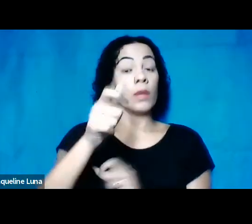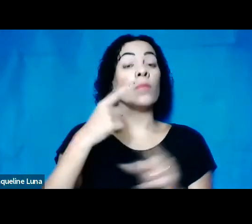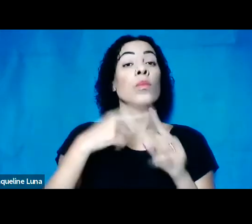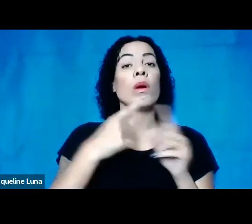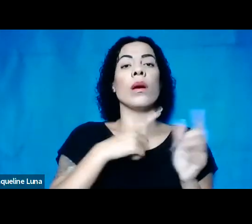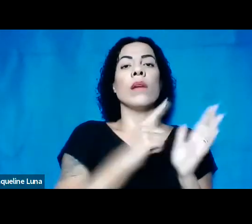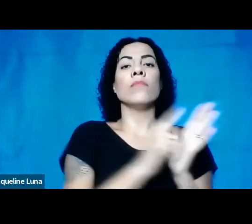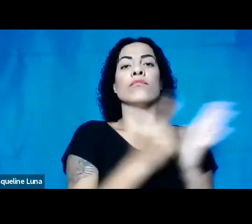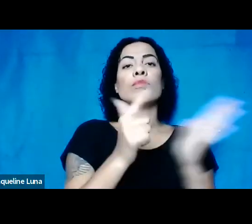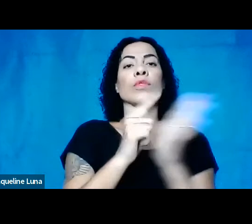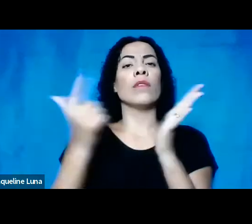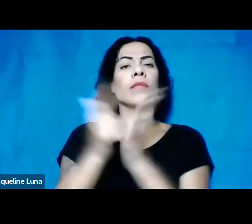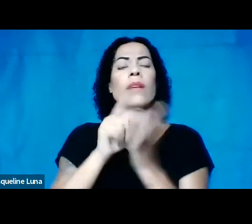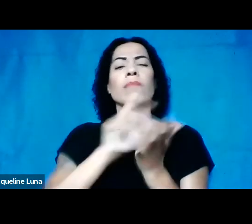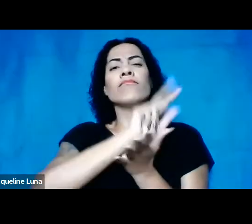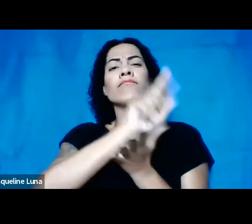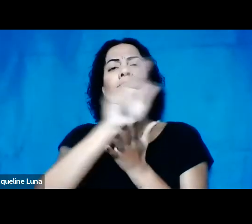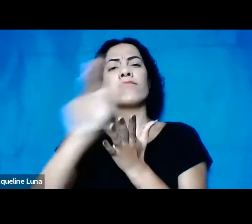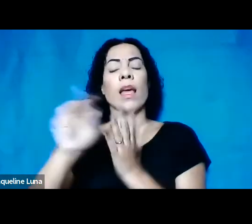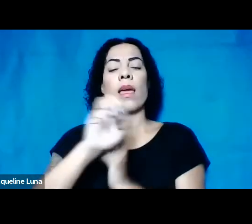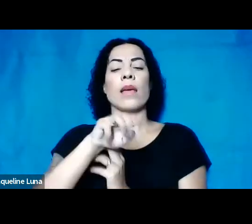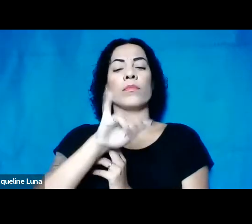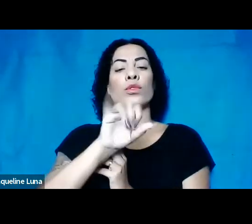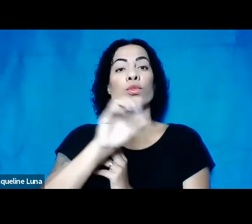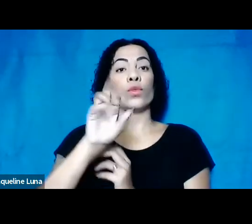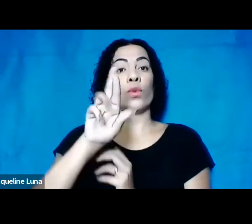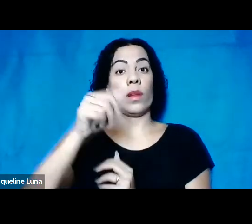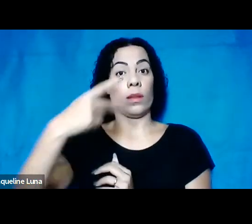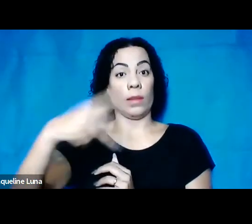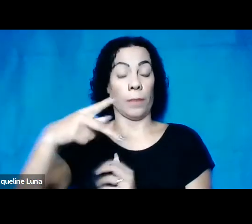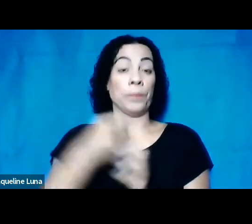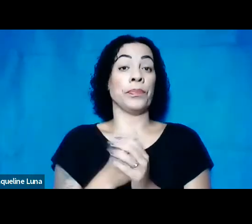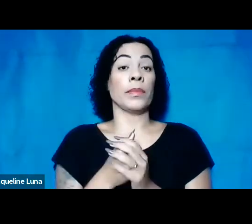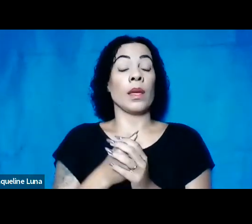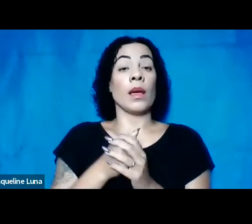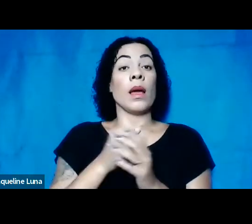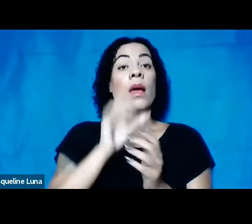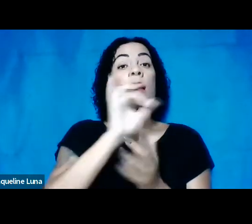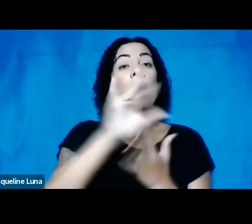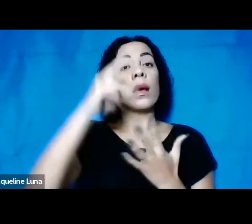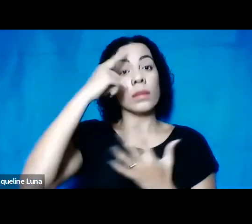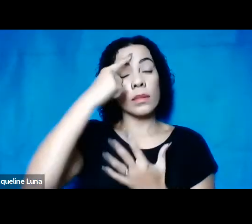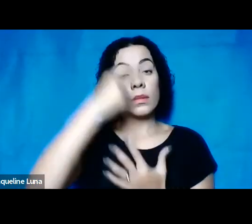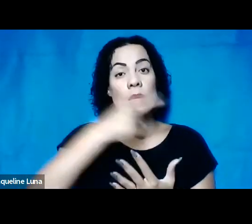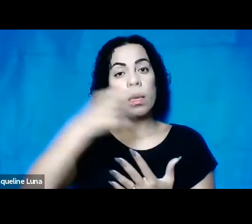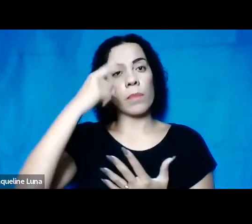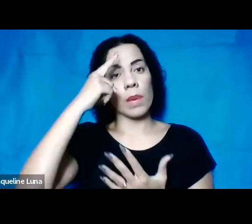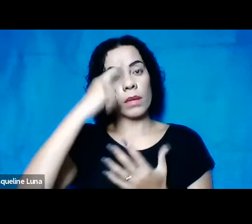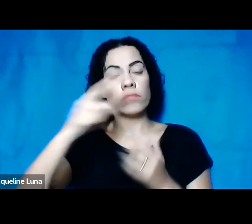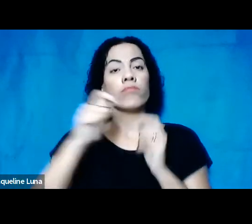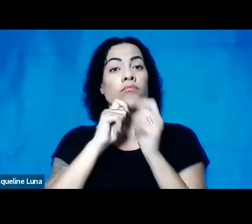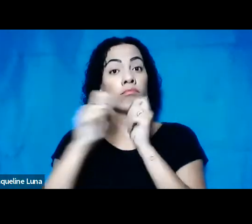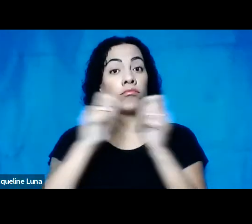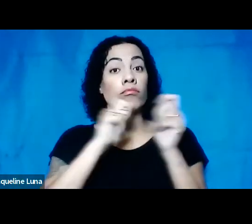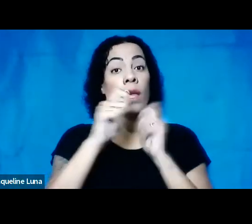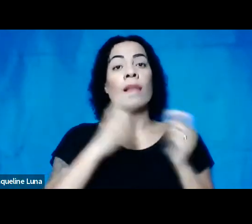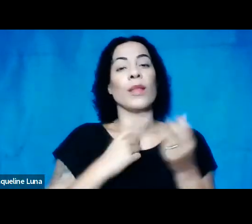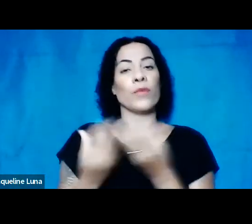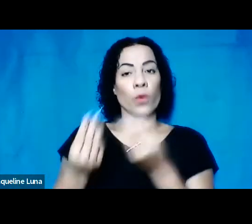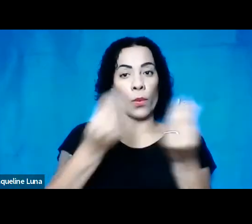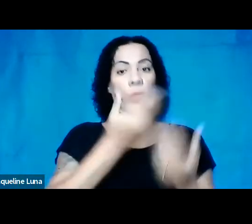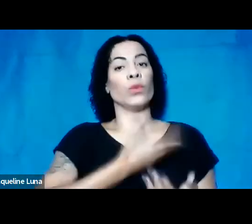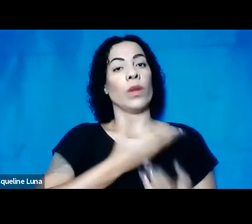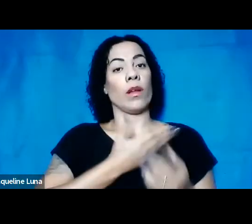diversas emissoras do Nordeste, em que há um entrevistado, uma entrevistada a cada semana, e tivemos muitos colegas da Fiocruz, inclusive,